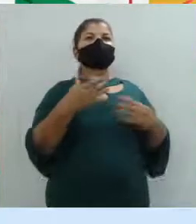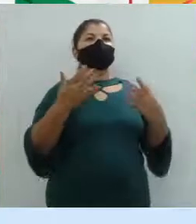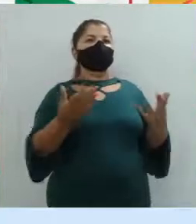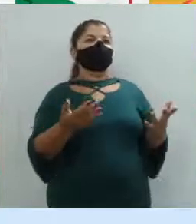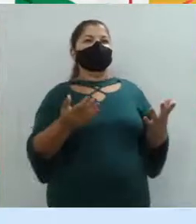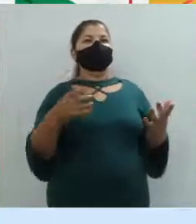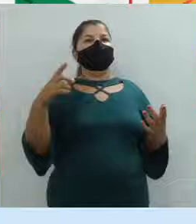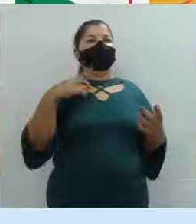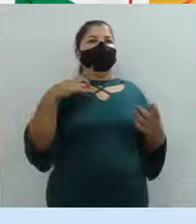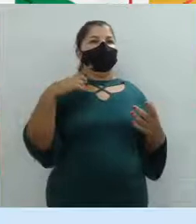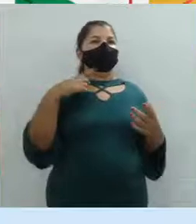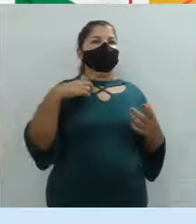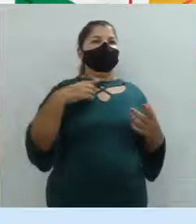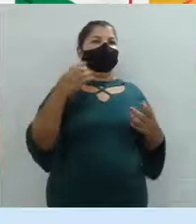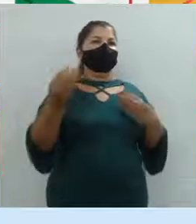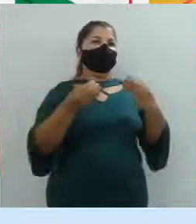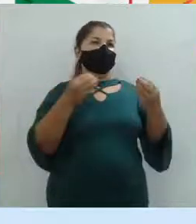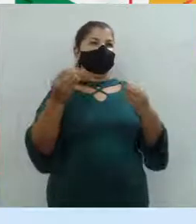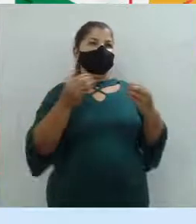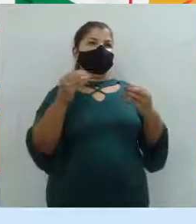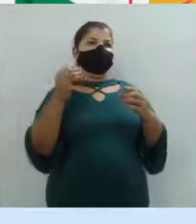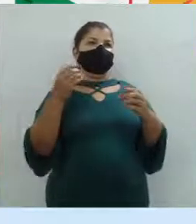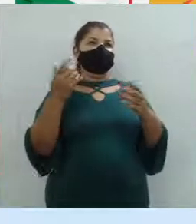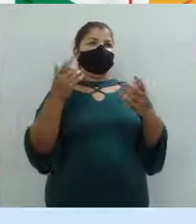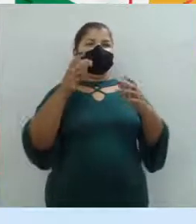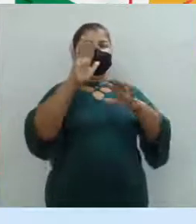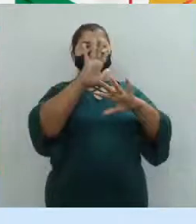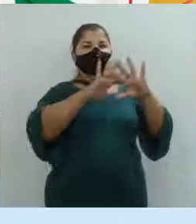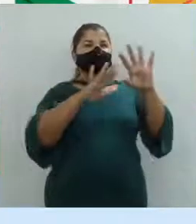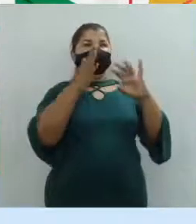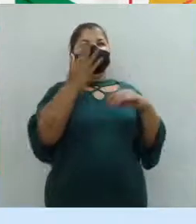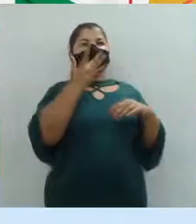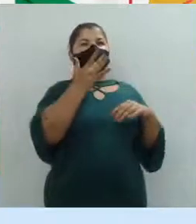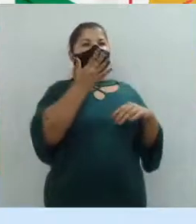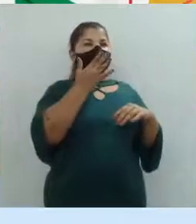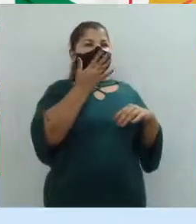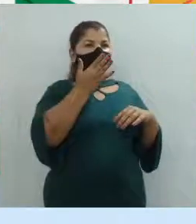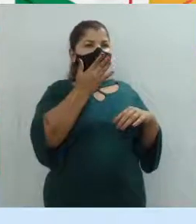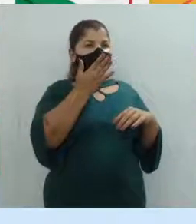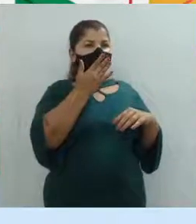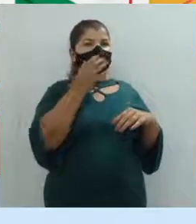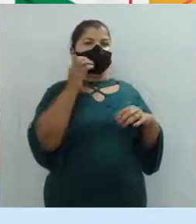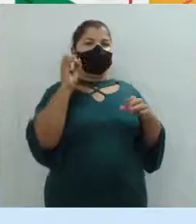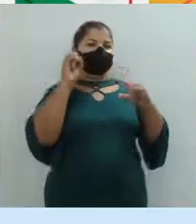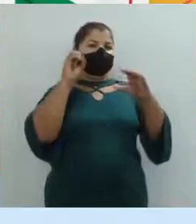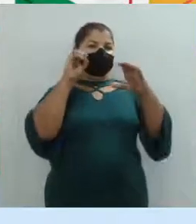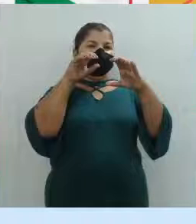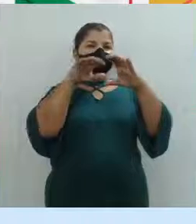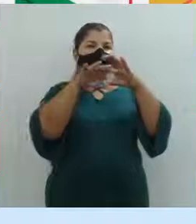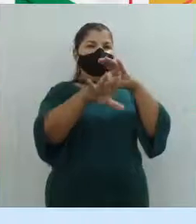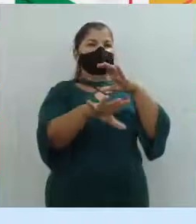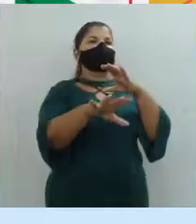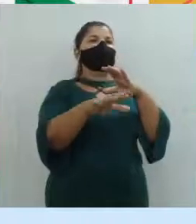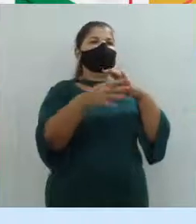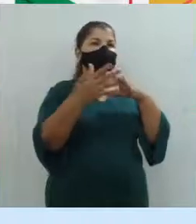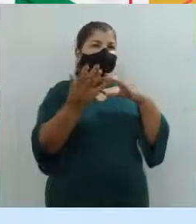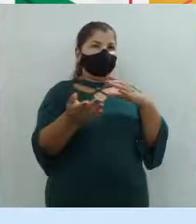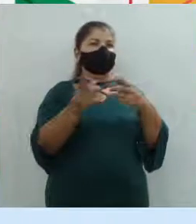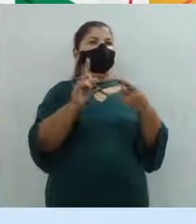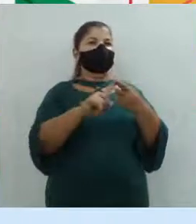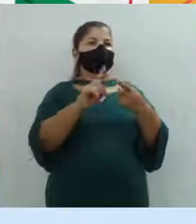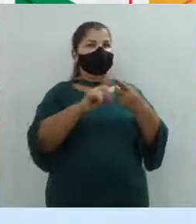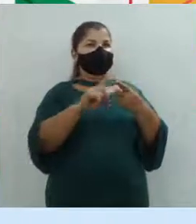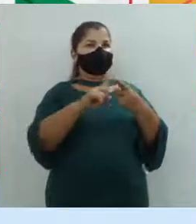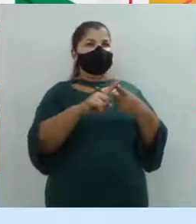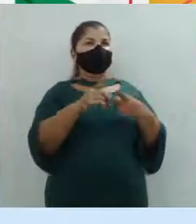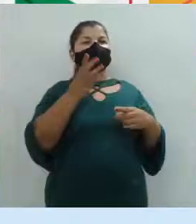como as formas de acrílico estão coloridas, a luz quando passa vai também